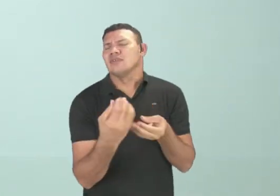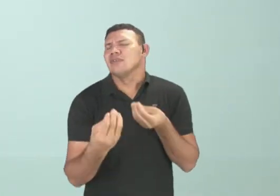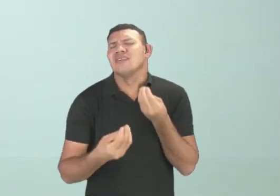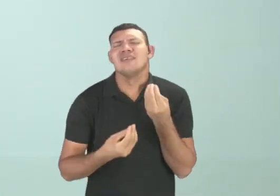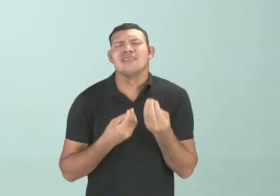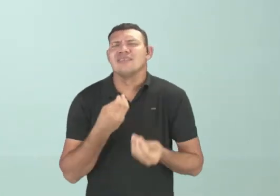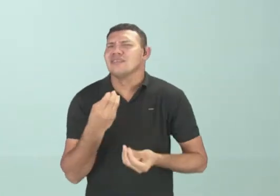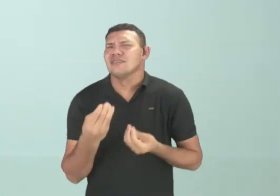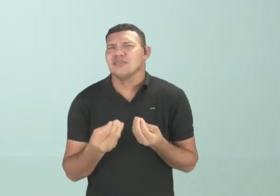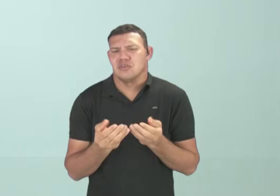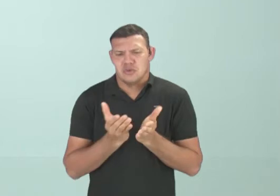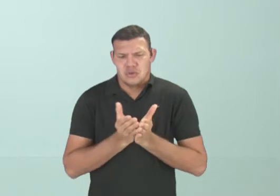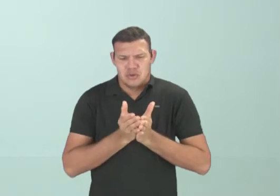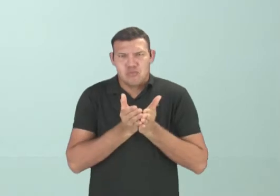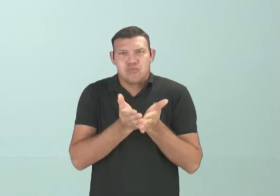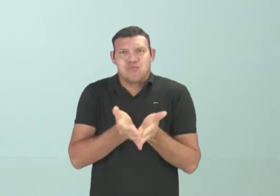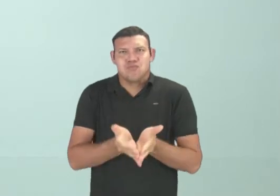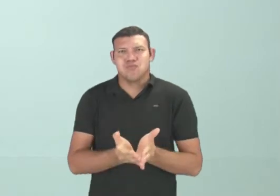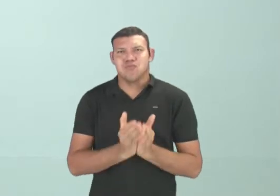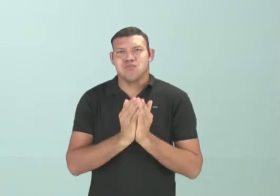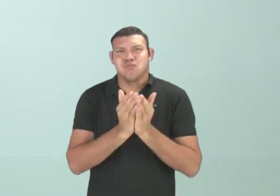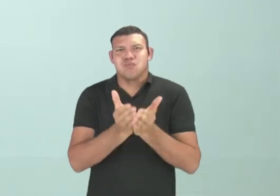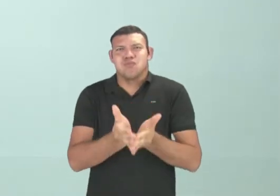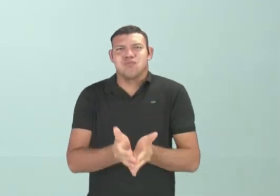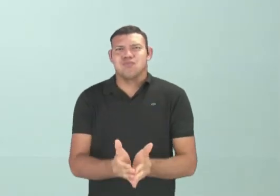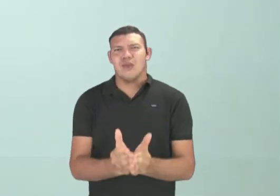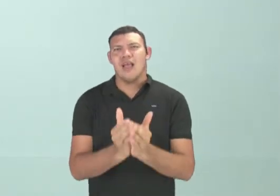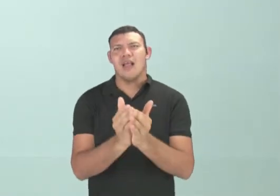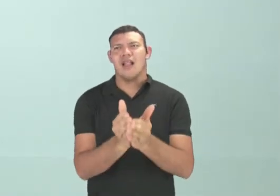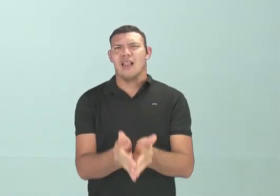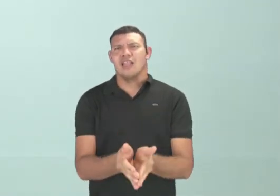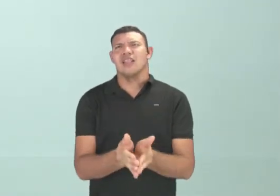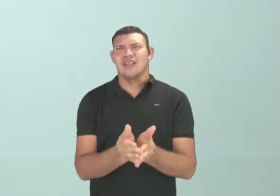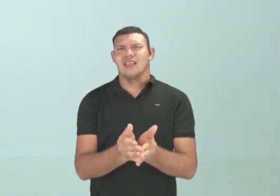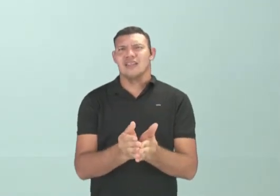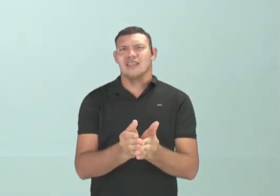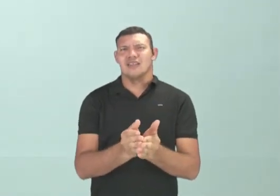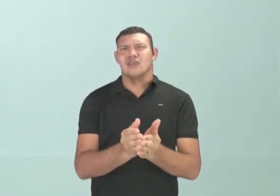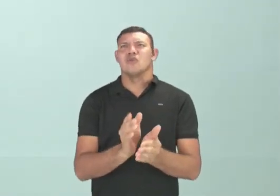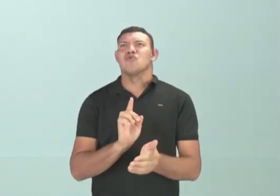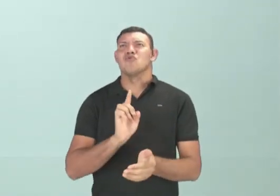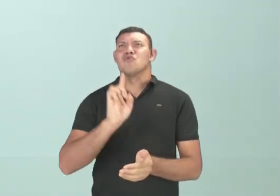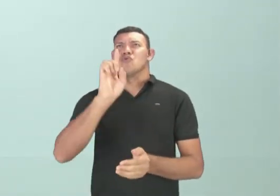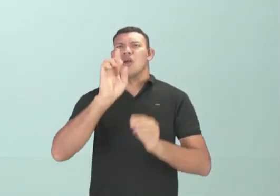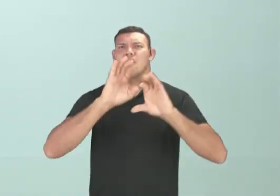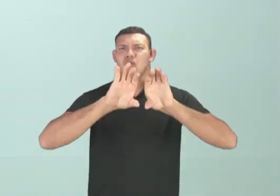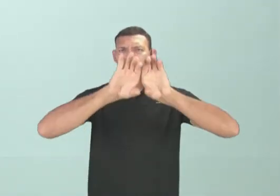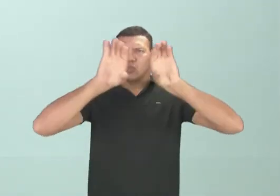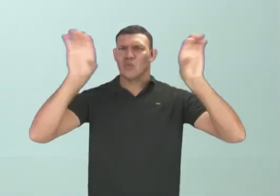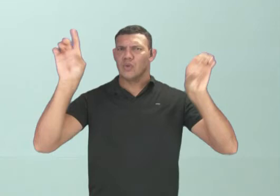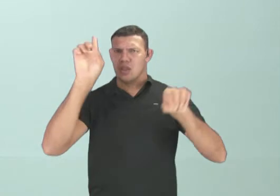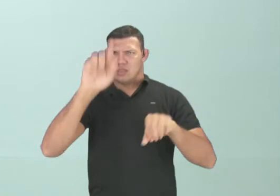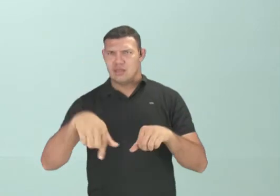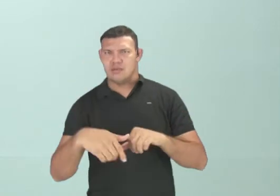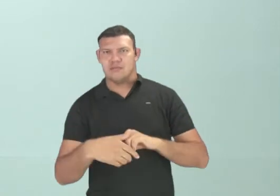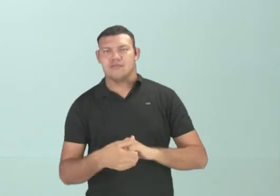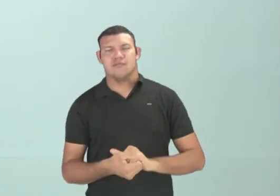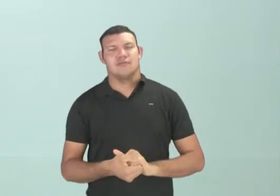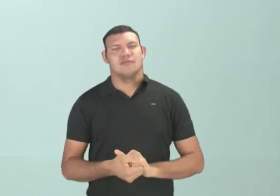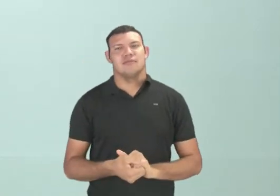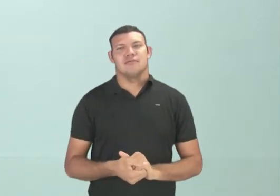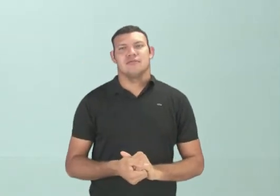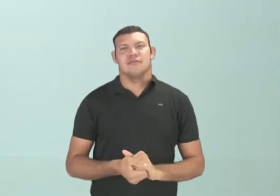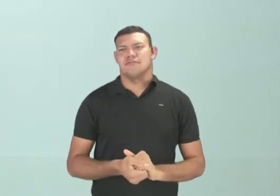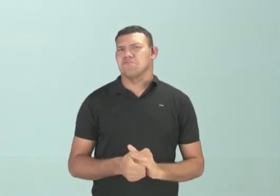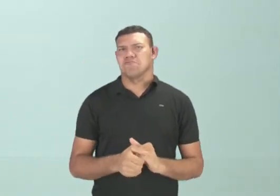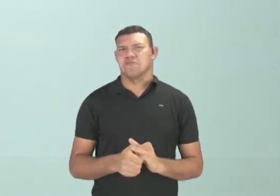chegavam lá na barca, né, eles queriam saber se aquela barca ia para o céu. E aí a barca